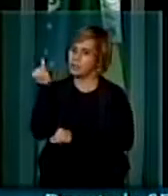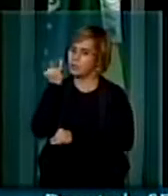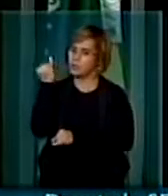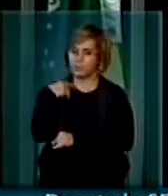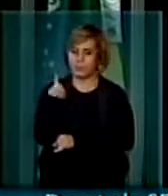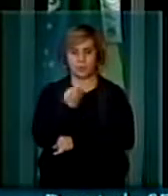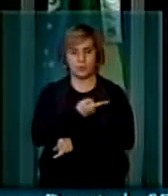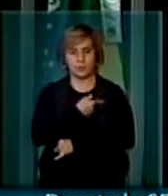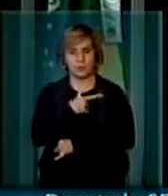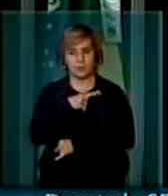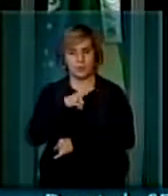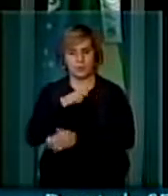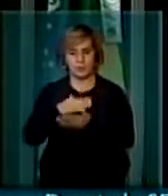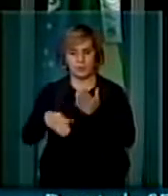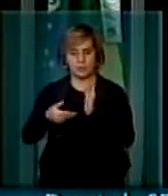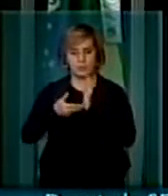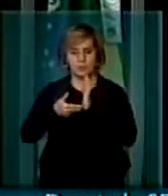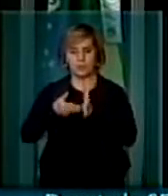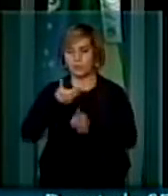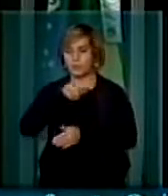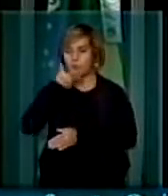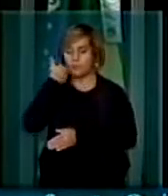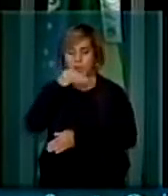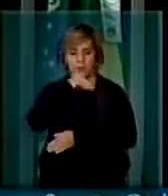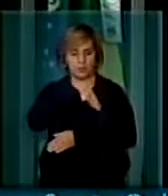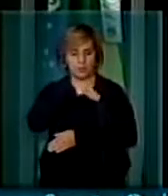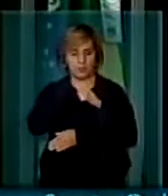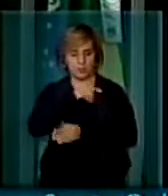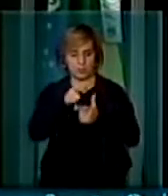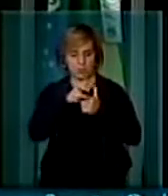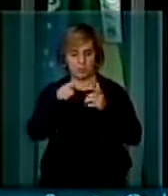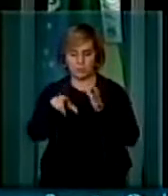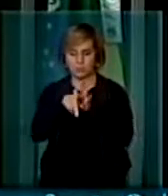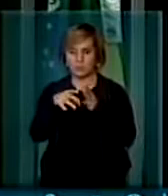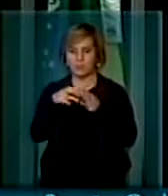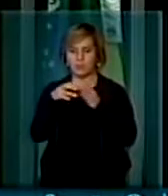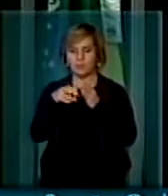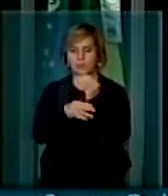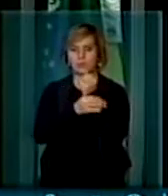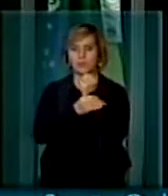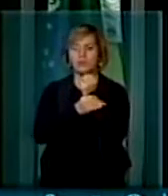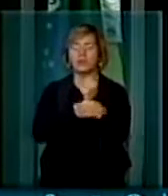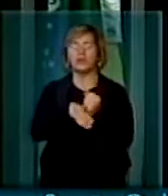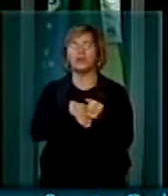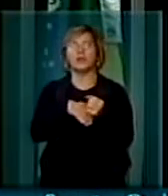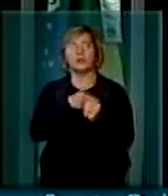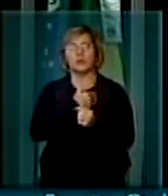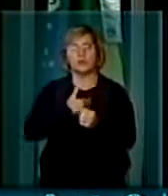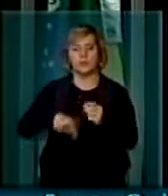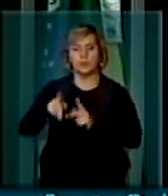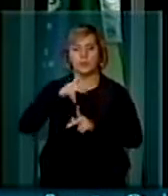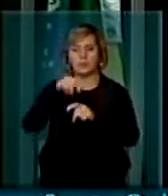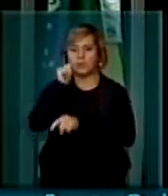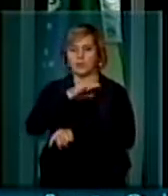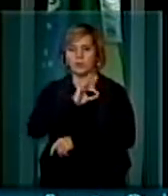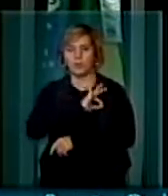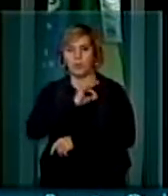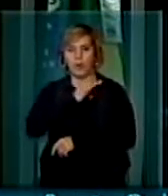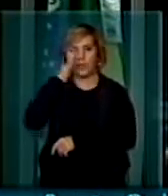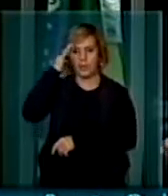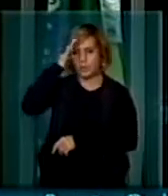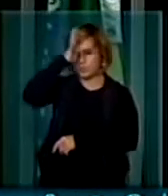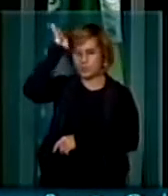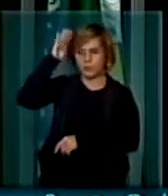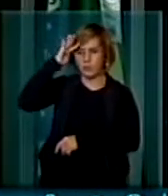dos ex-territórios, sobre melhorias salariais para os militares e corpo de bombeiro, também policiais civis dos